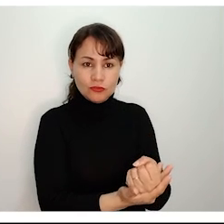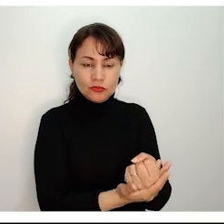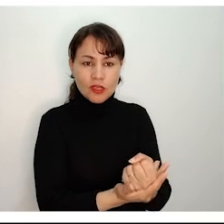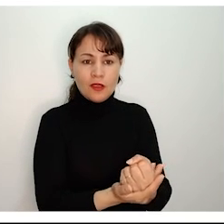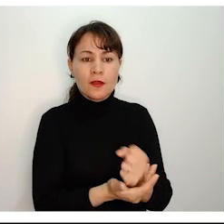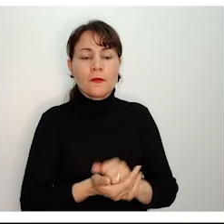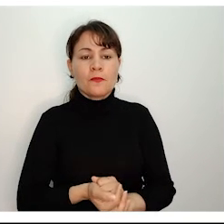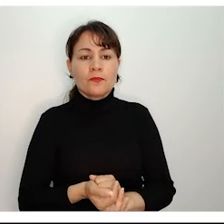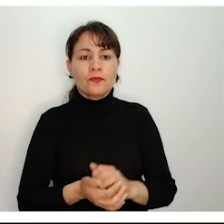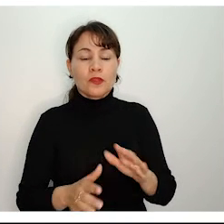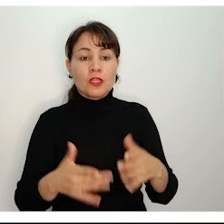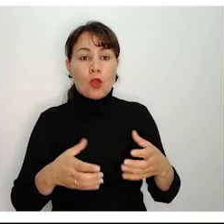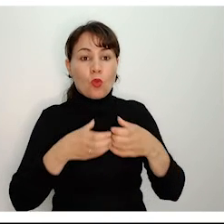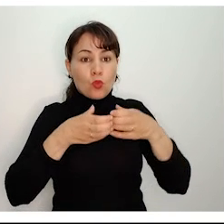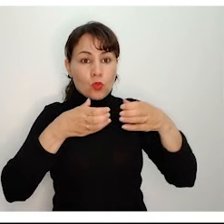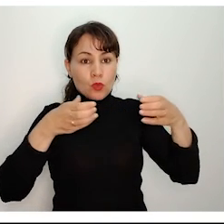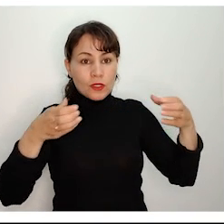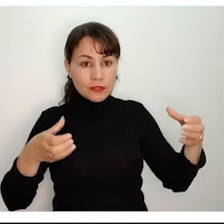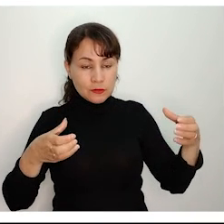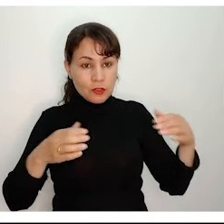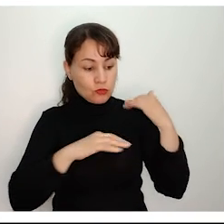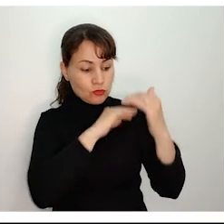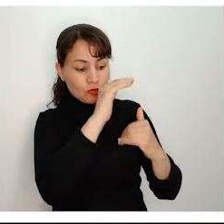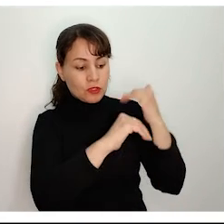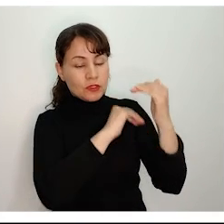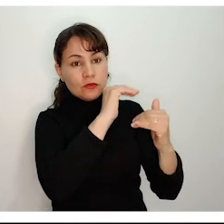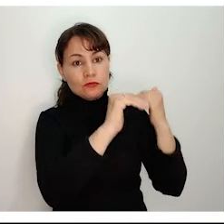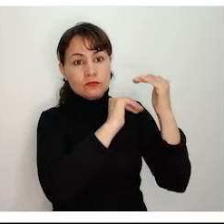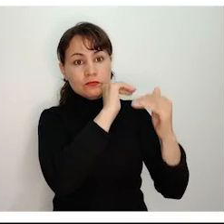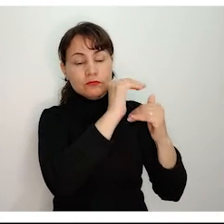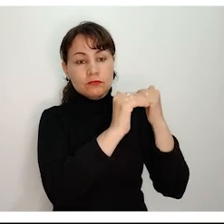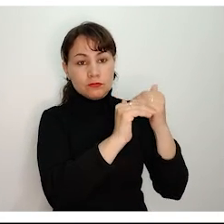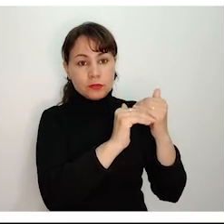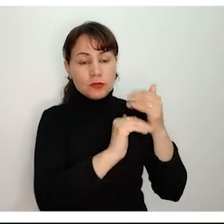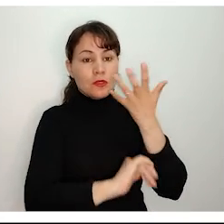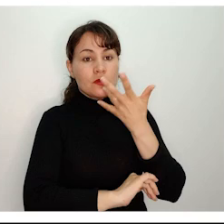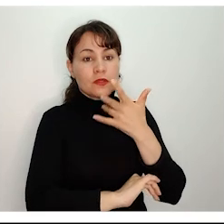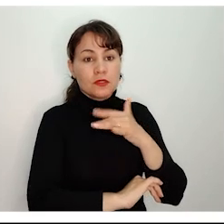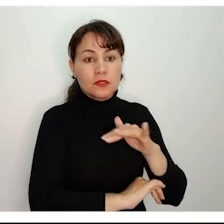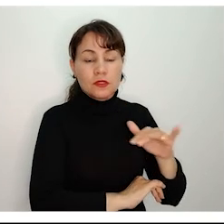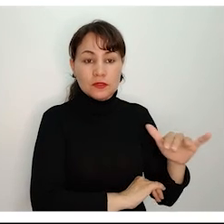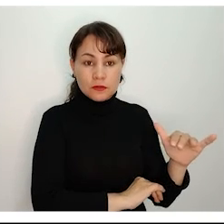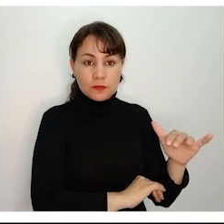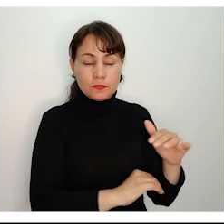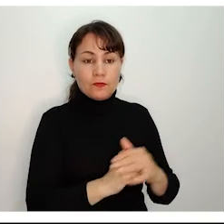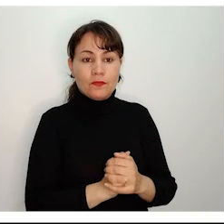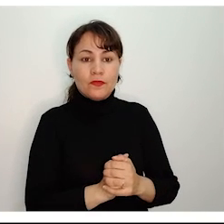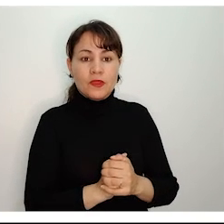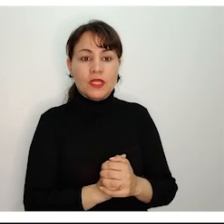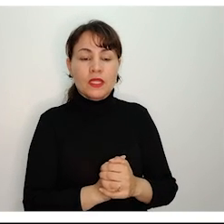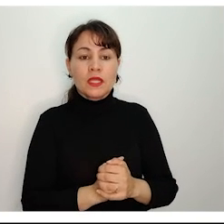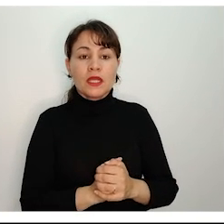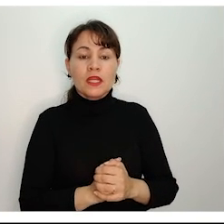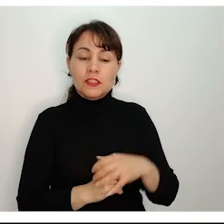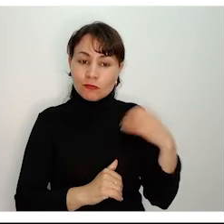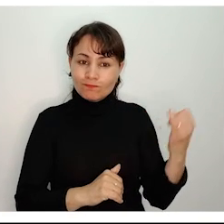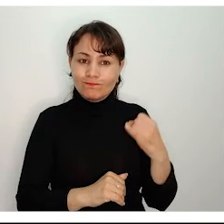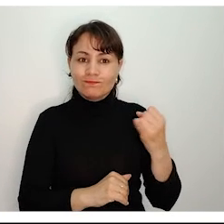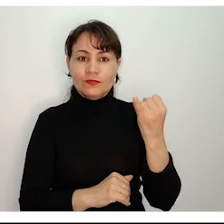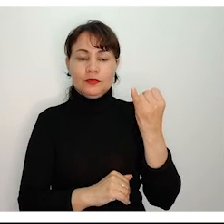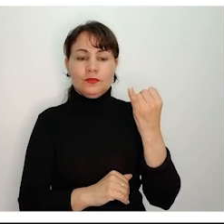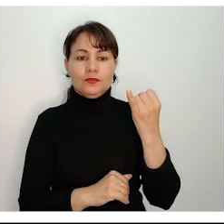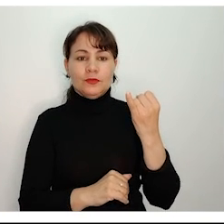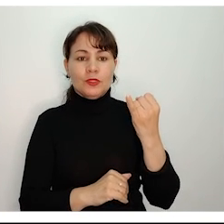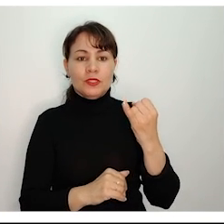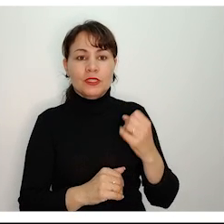possam baixar. Então, o crescimento e o desenvolvimento das crianças, eles são